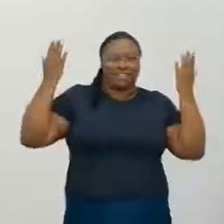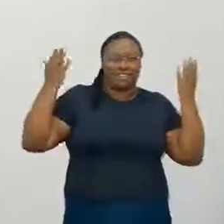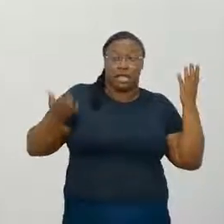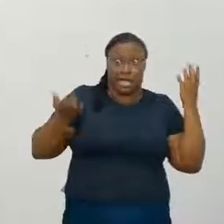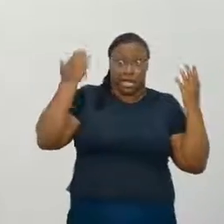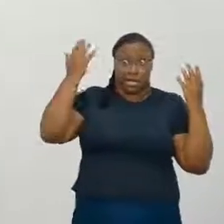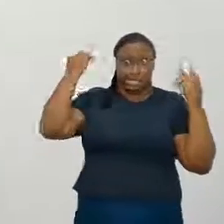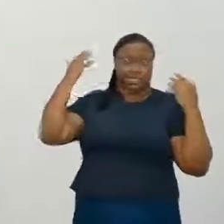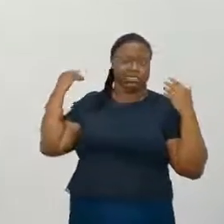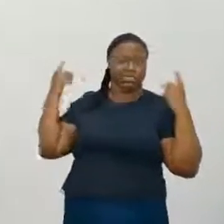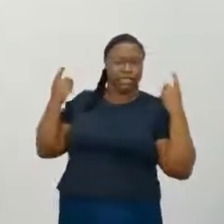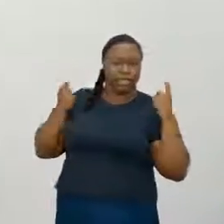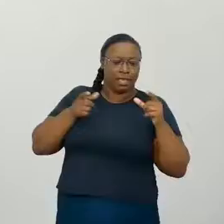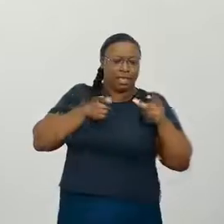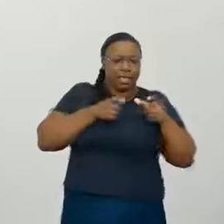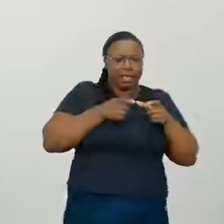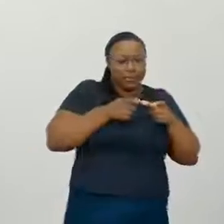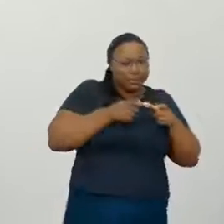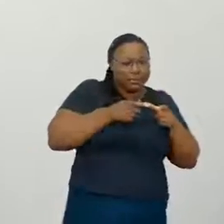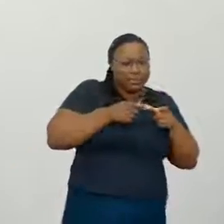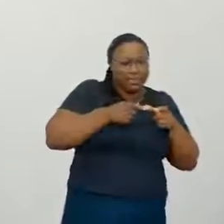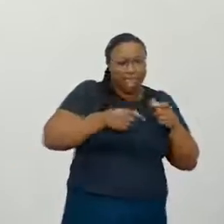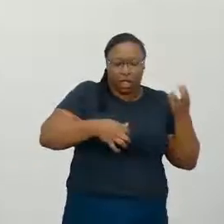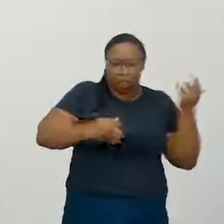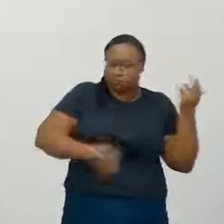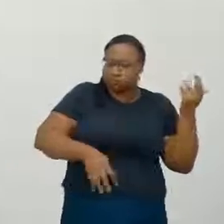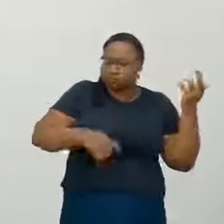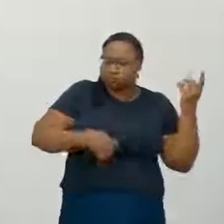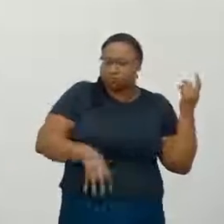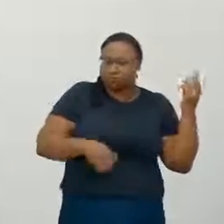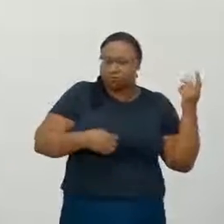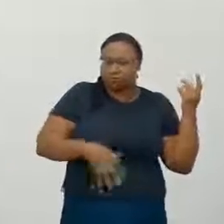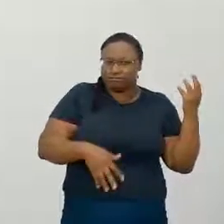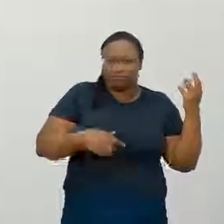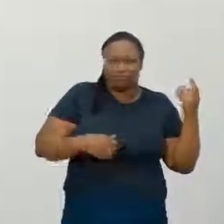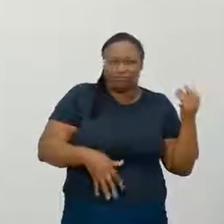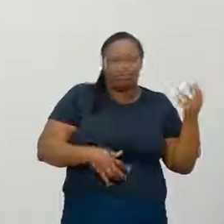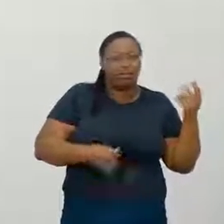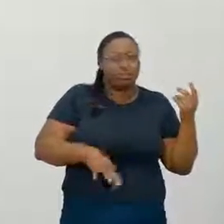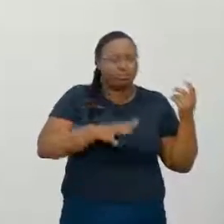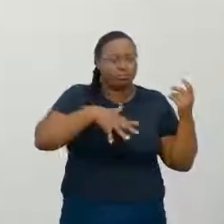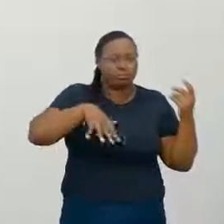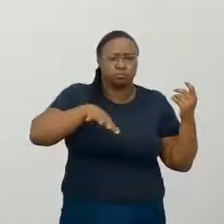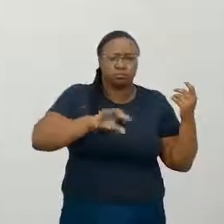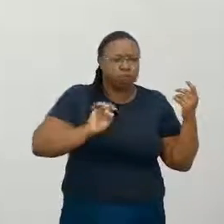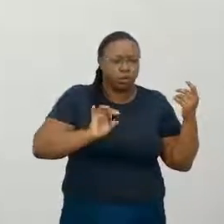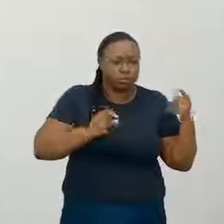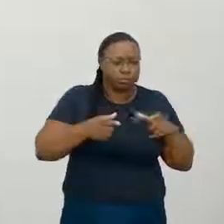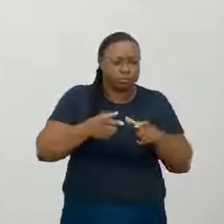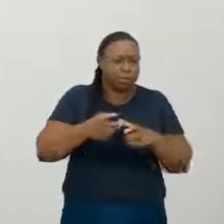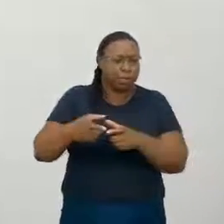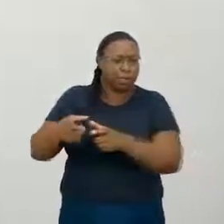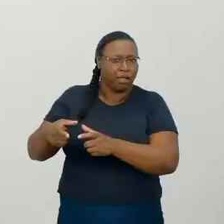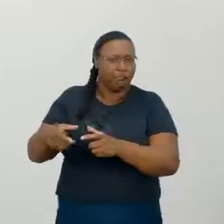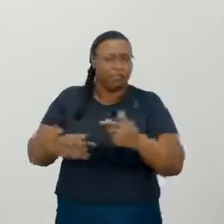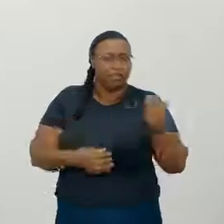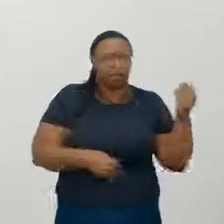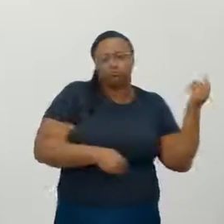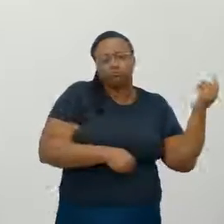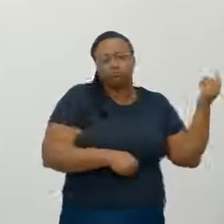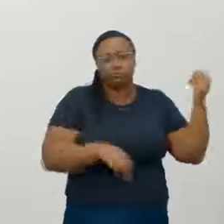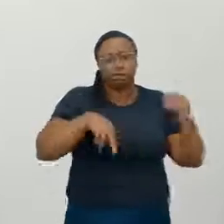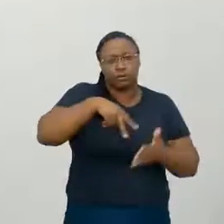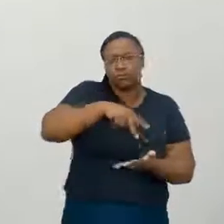das primeiras, né, eram rodas de violas, né, do pessoal ali da região, danças específicas do